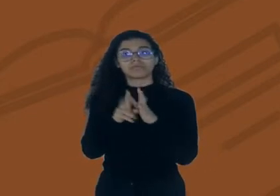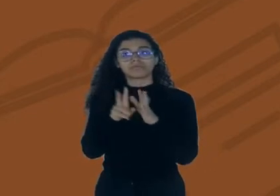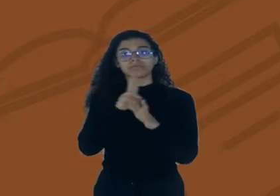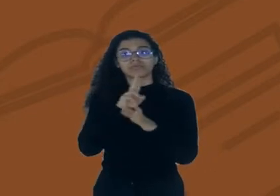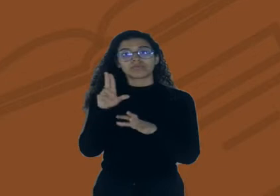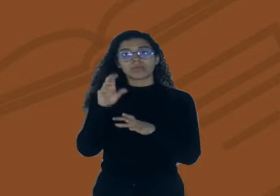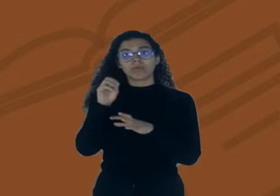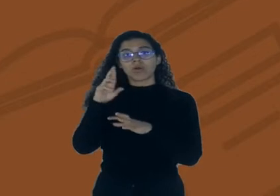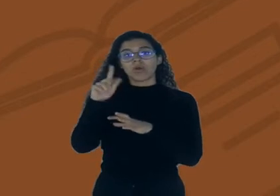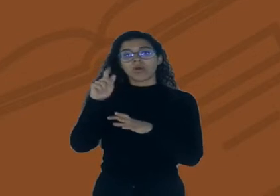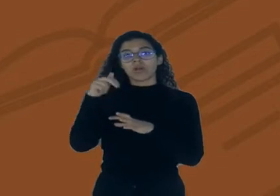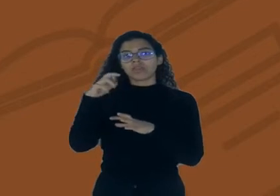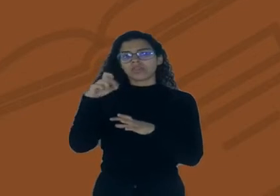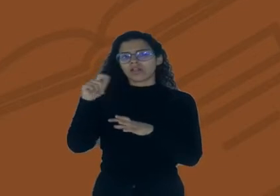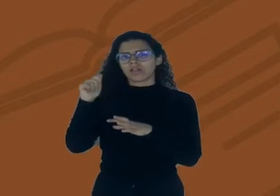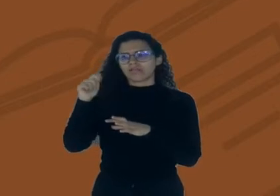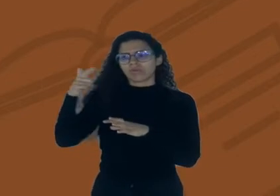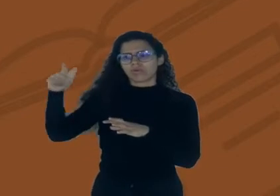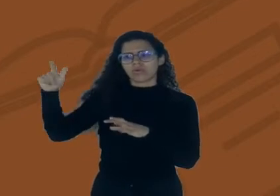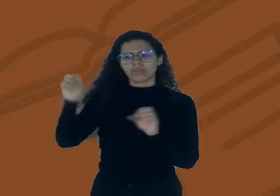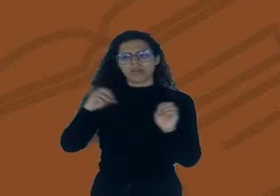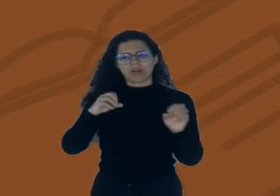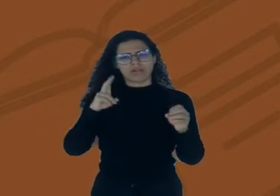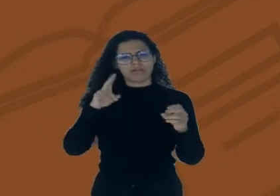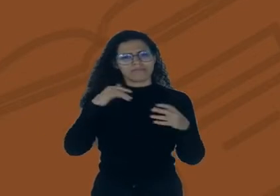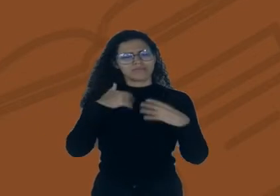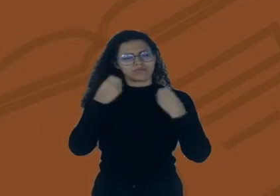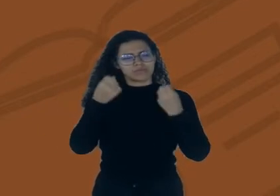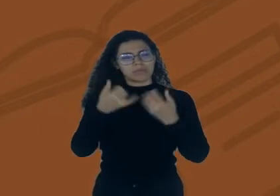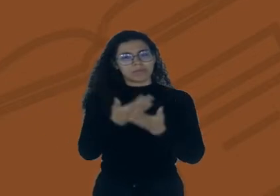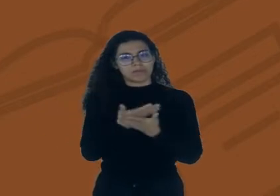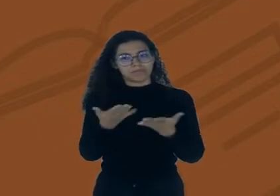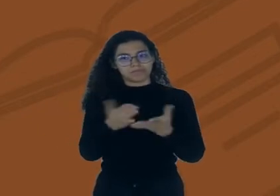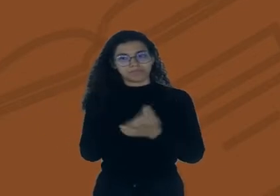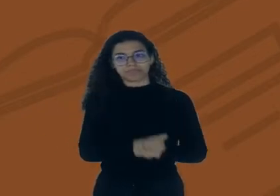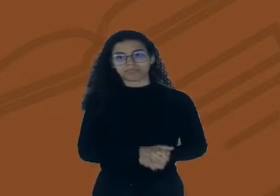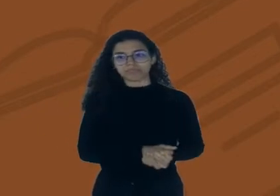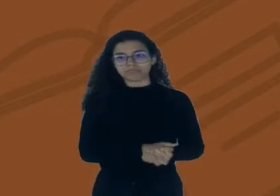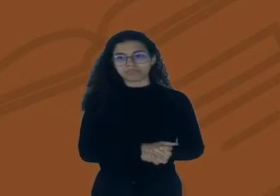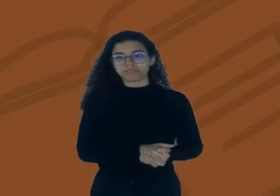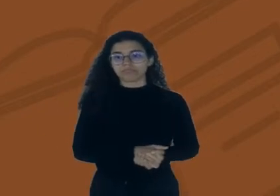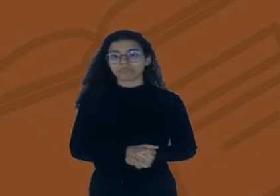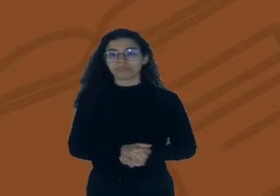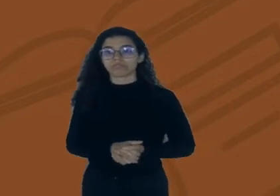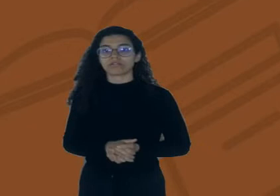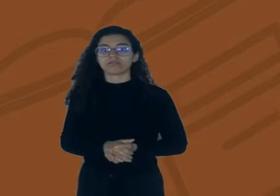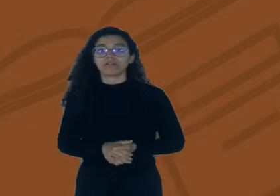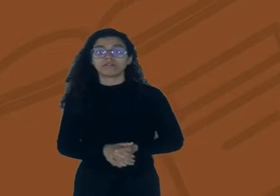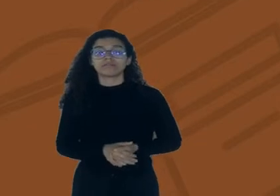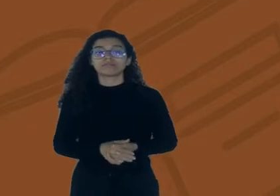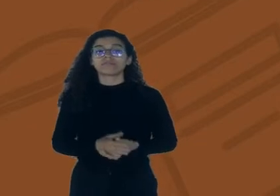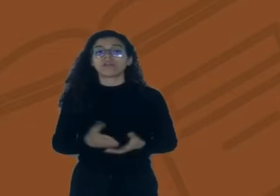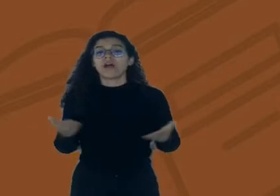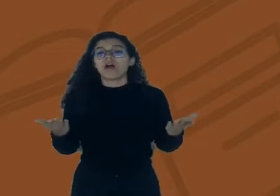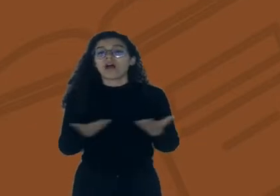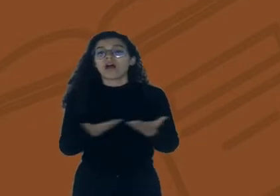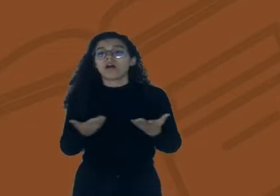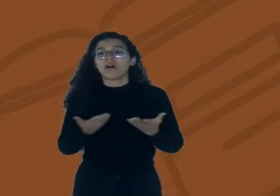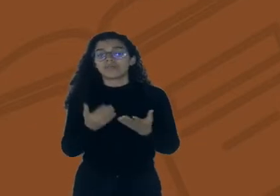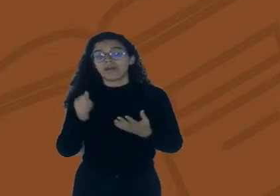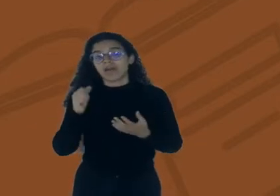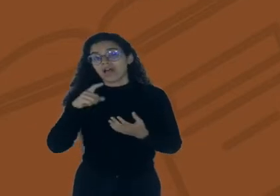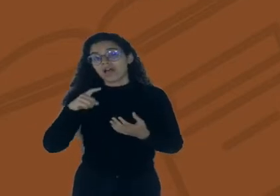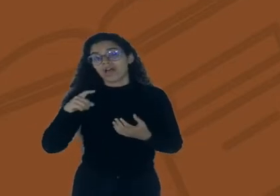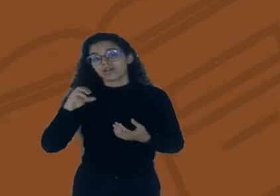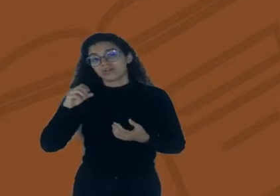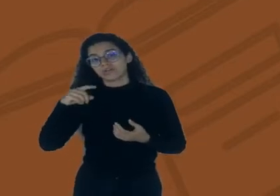em aulas futuras, ok? Ok. E a outra parte aqui do sistema nervoso são os